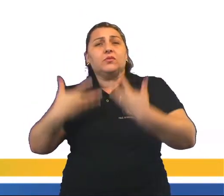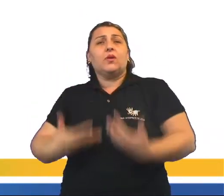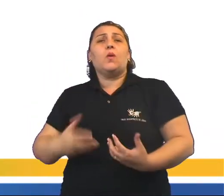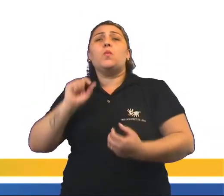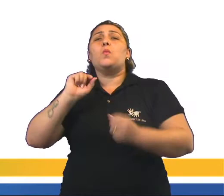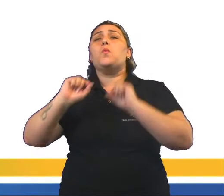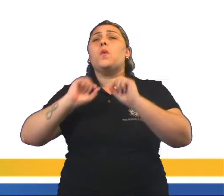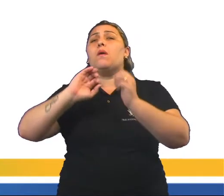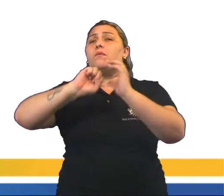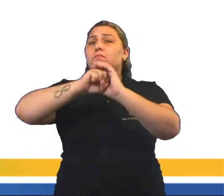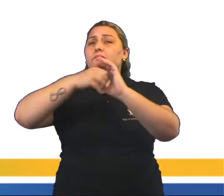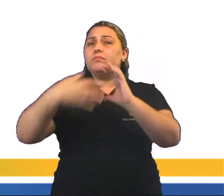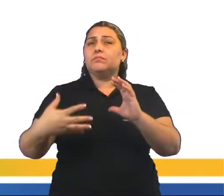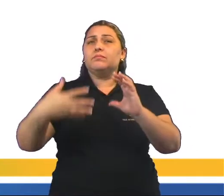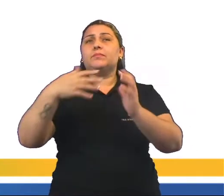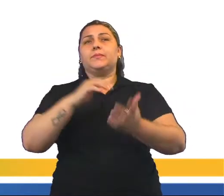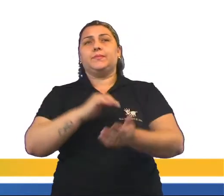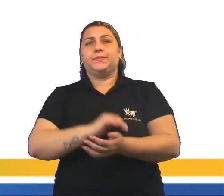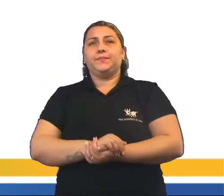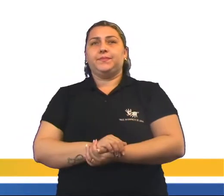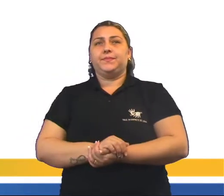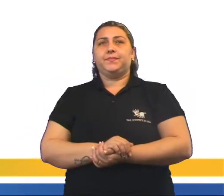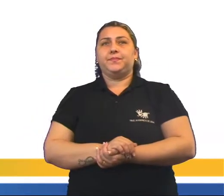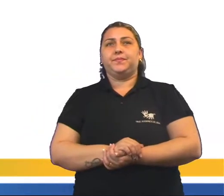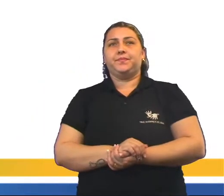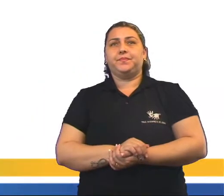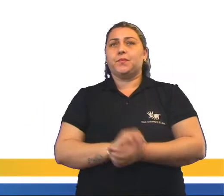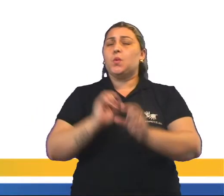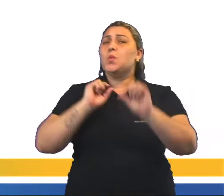nos caracteriza?